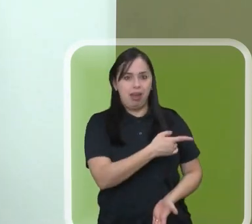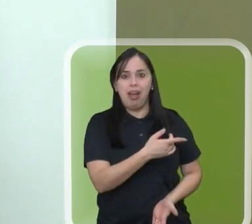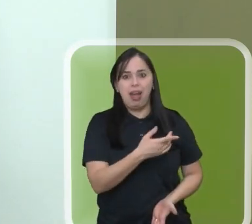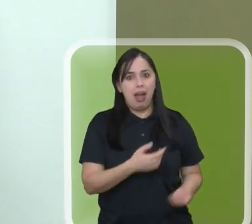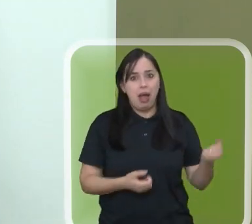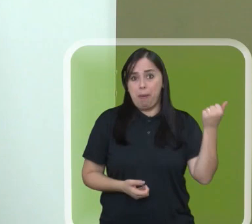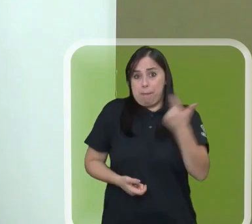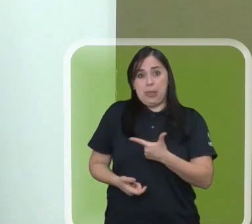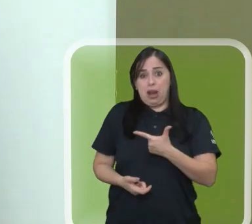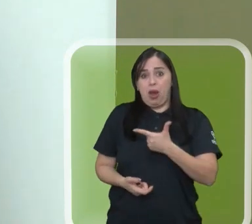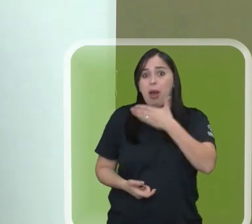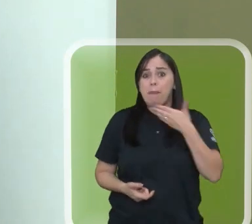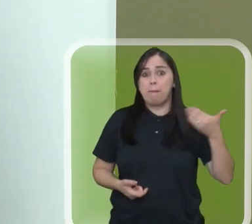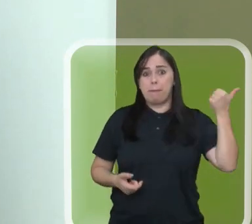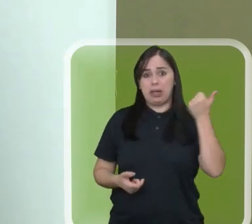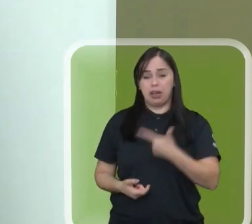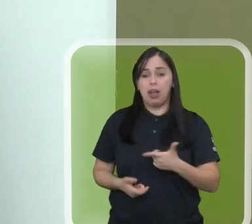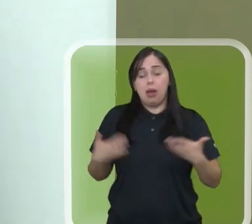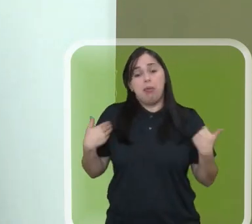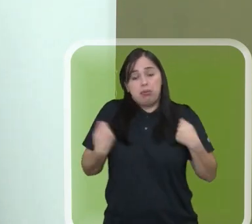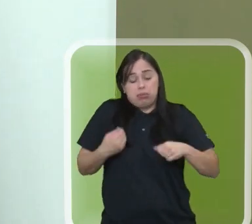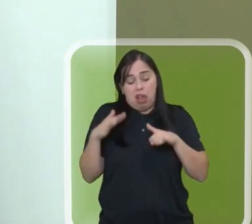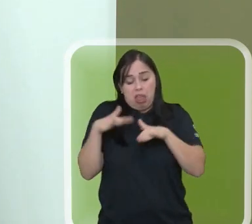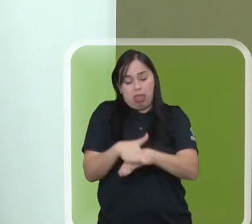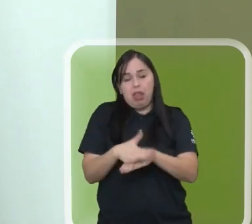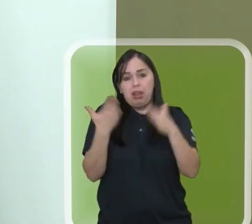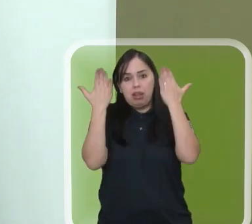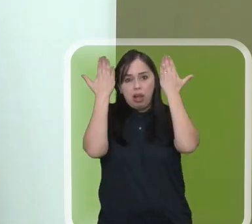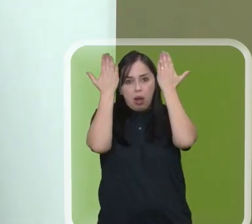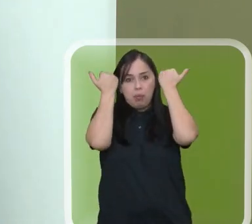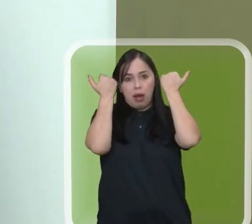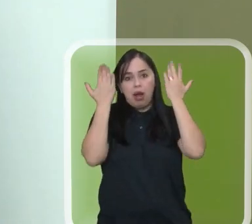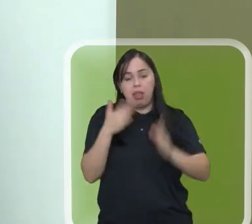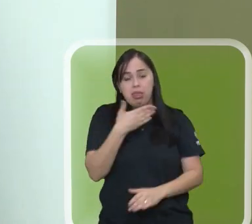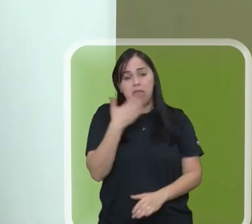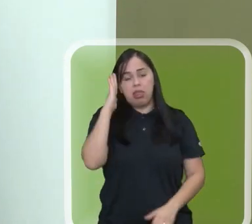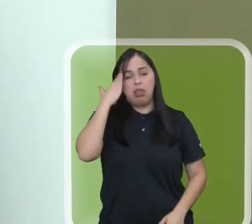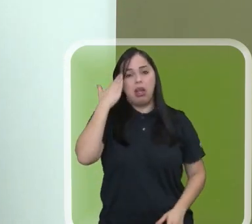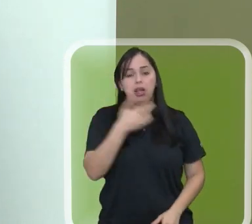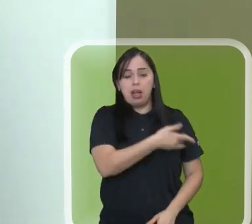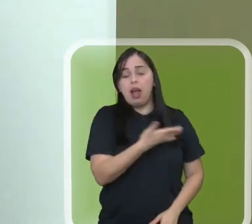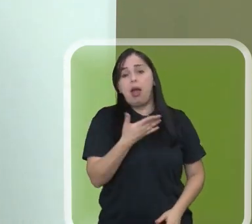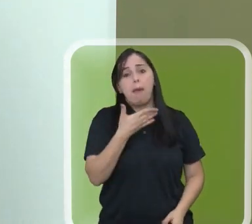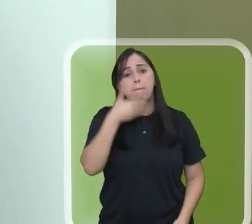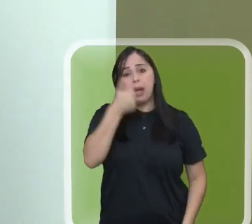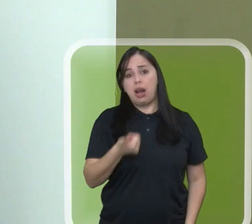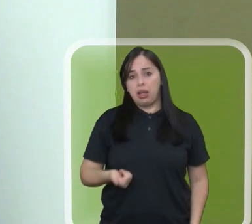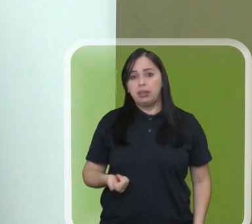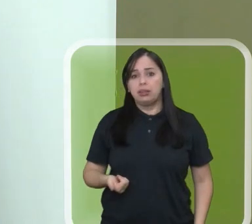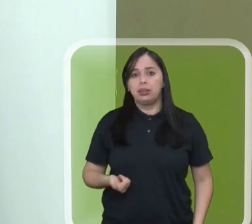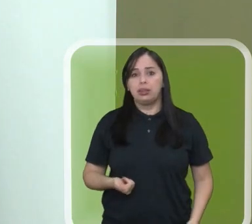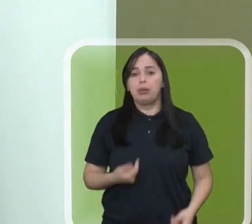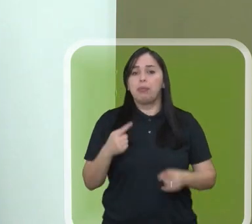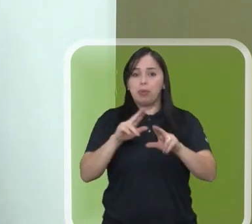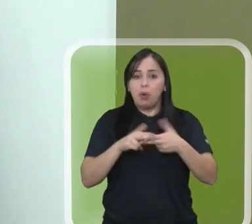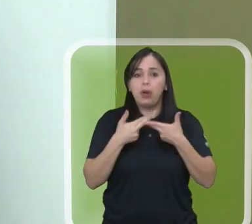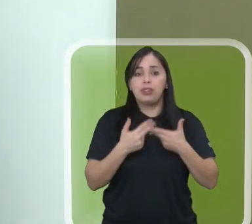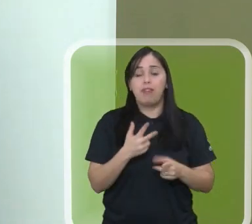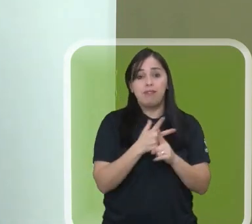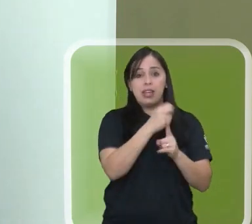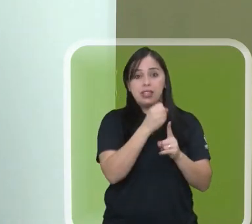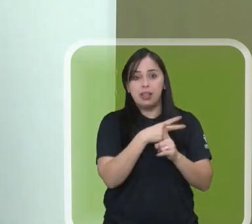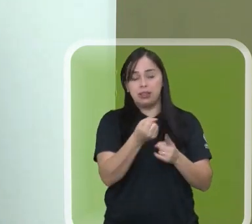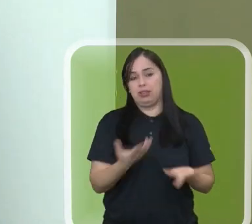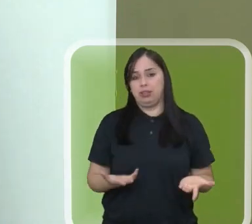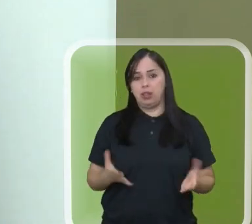superior ao nosso. Tem que ter essa humildade e entender, né? Que eles foram melhores, por isso que eles venceram praticamente as 3 partidas. Só não tinha mais